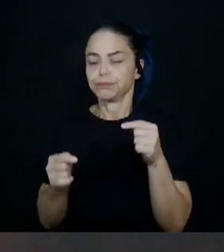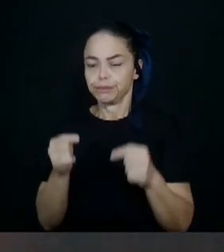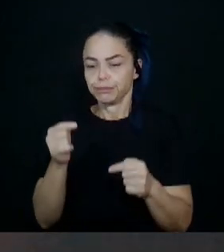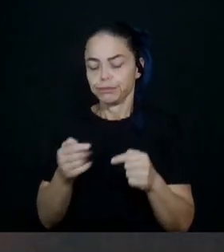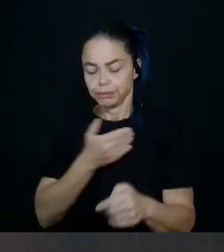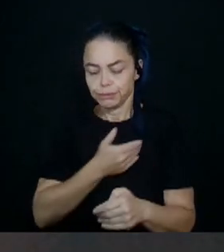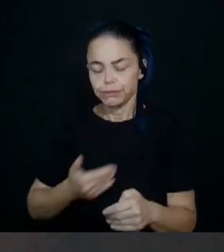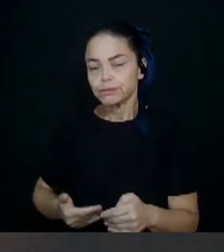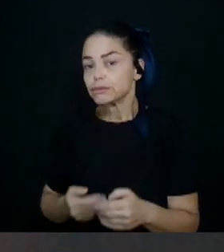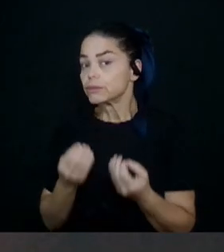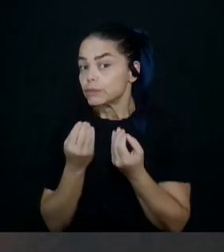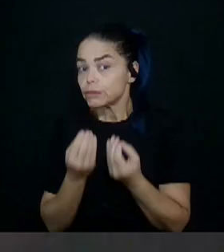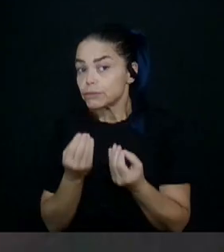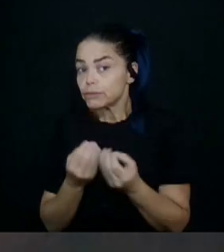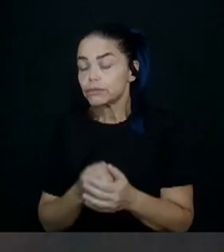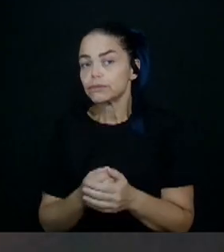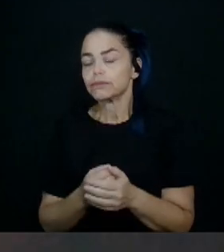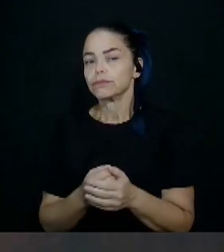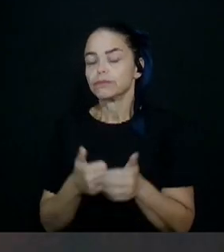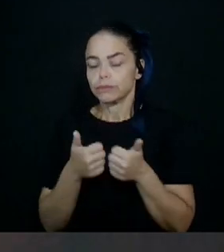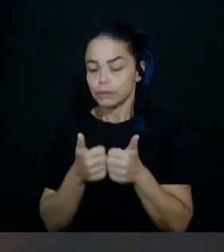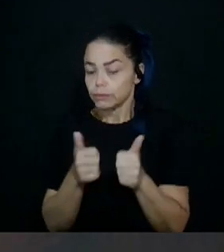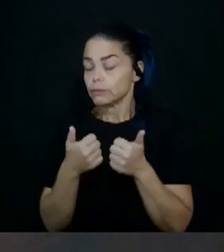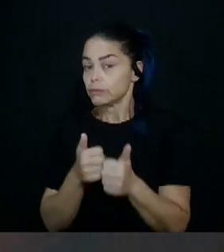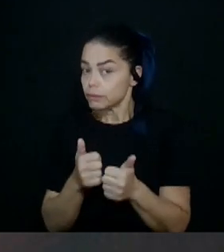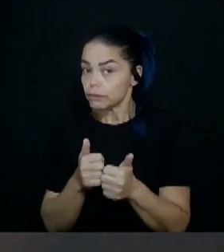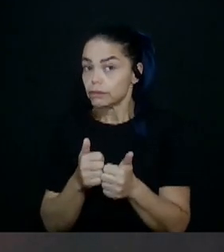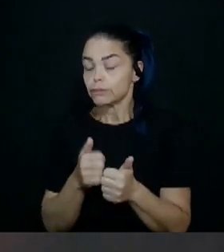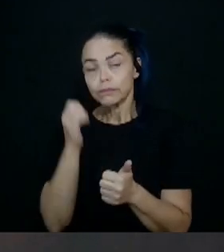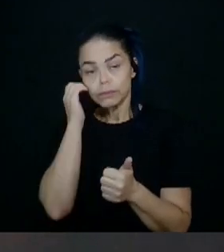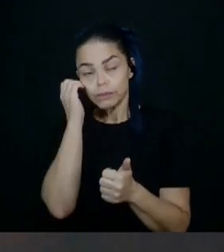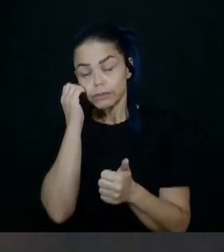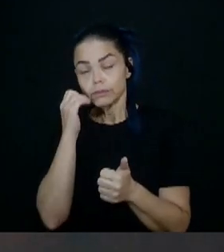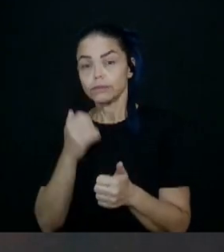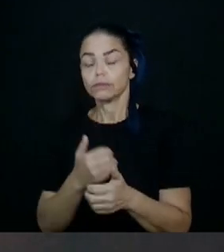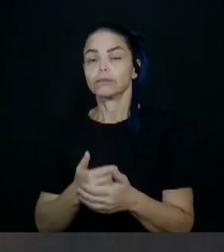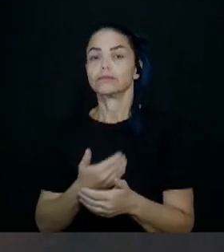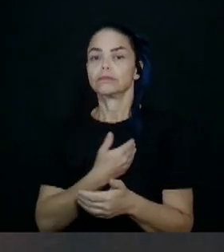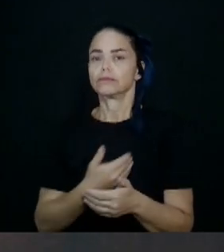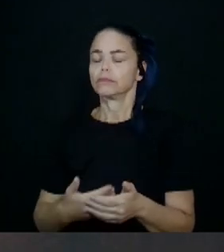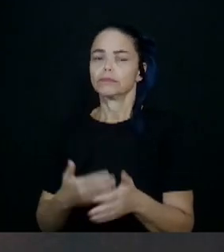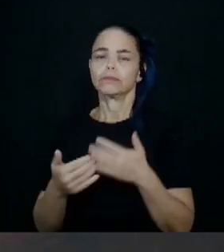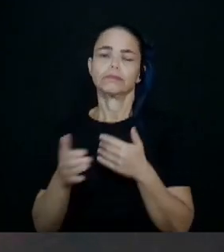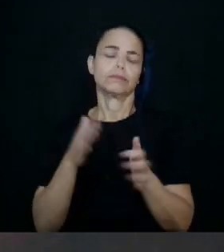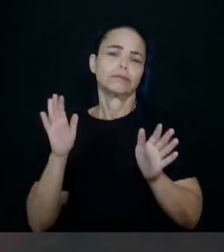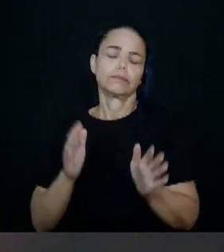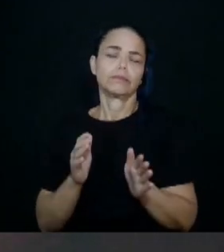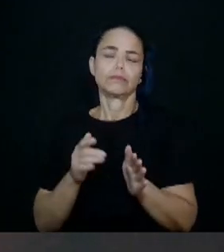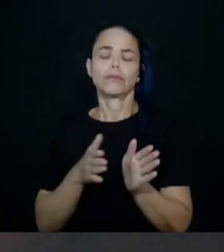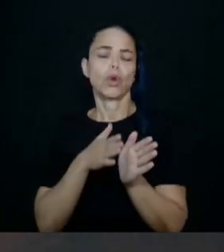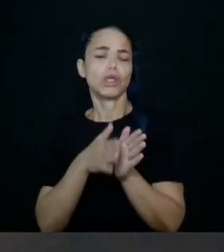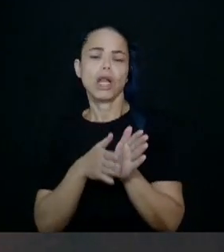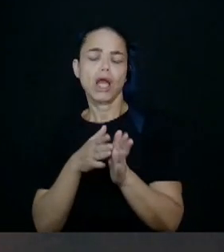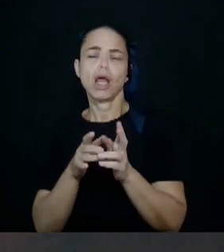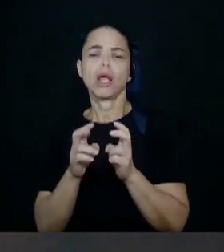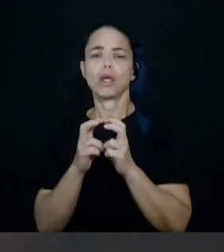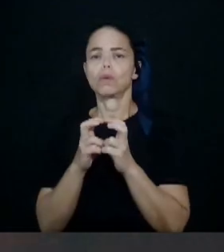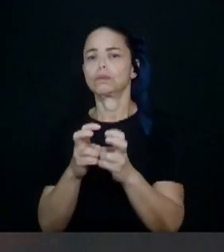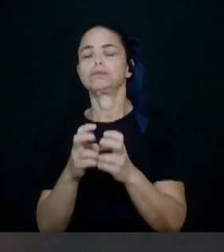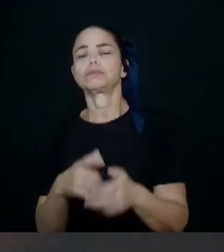forma? Transporte público. Como em qualquer país de primeiro mundo, né, você tem